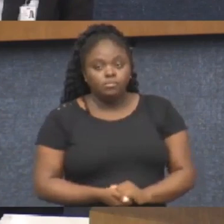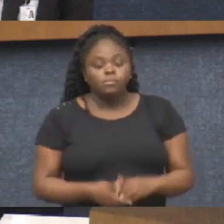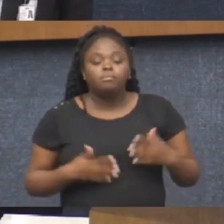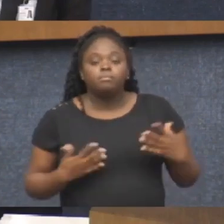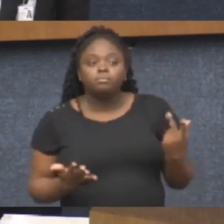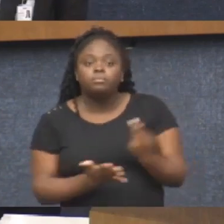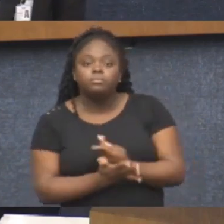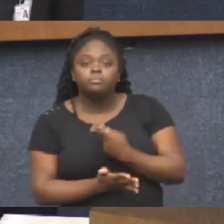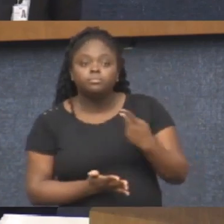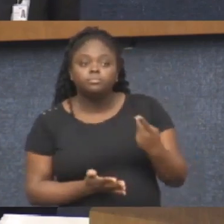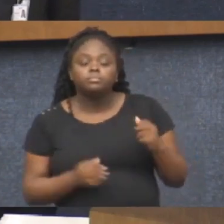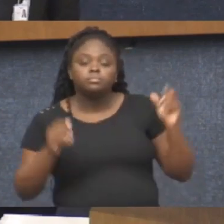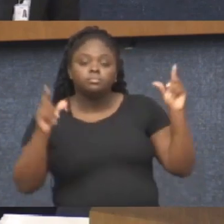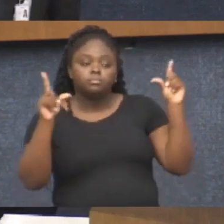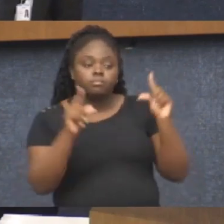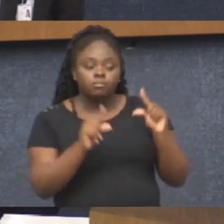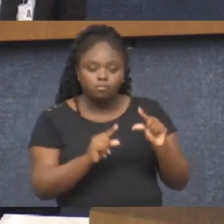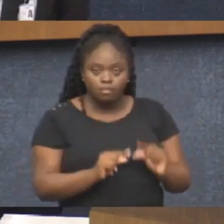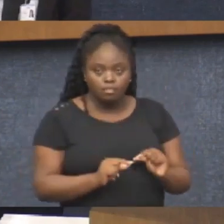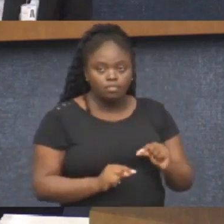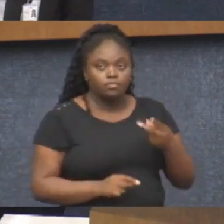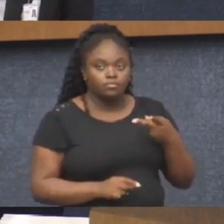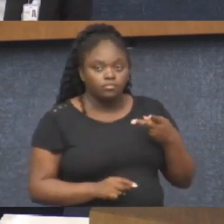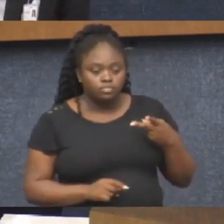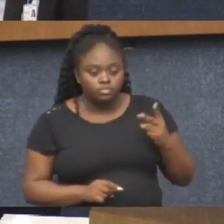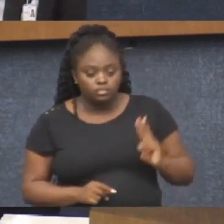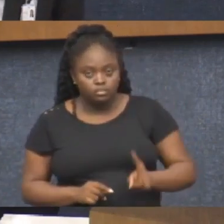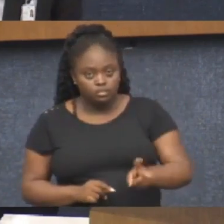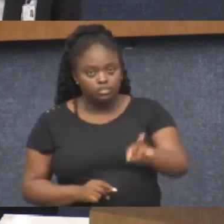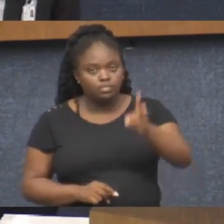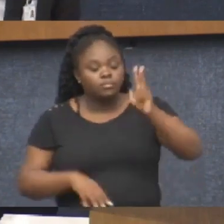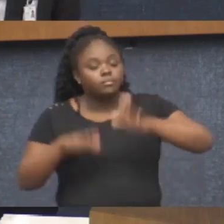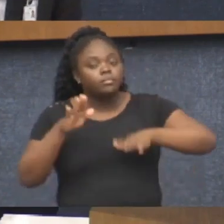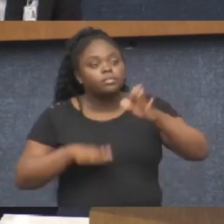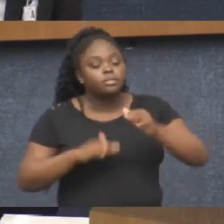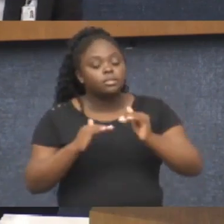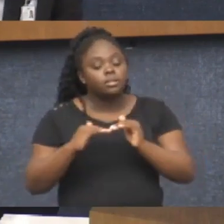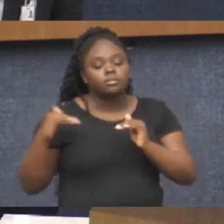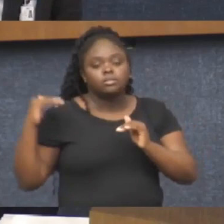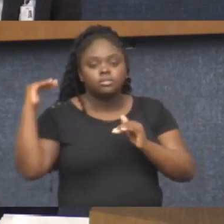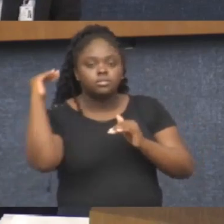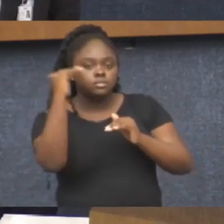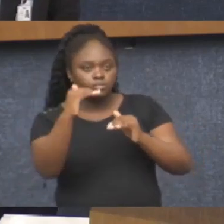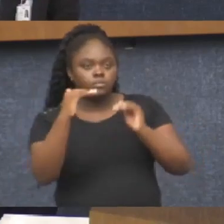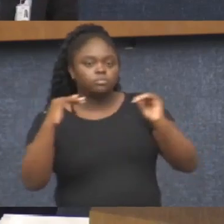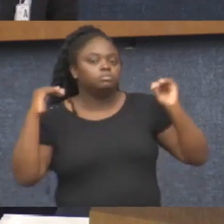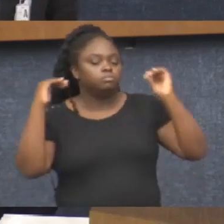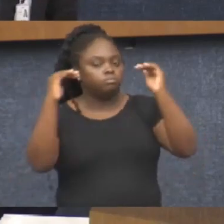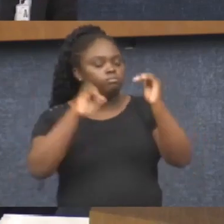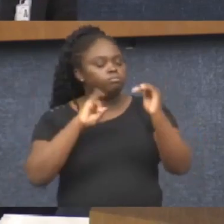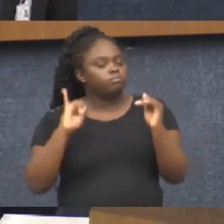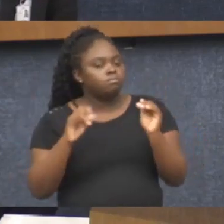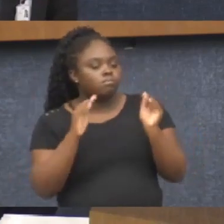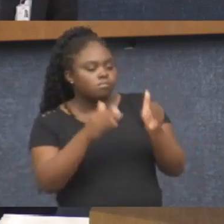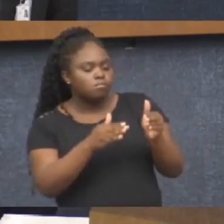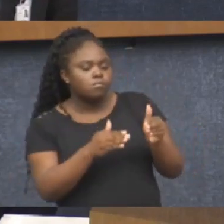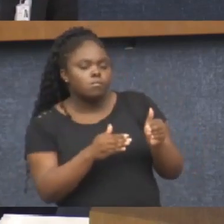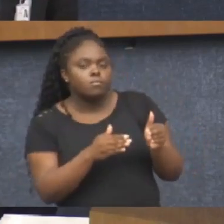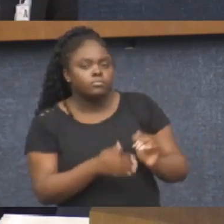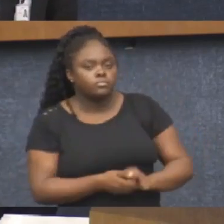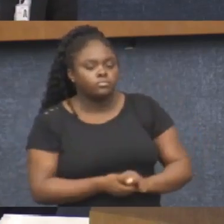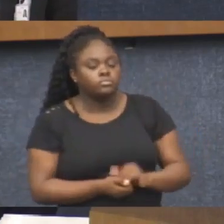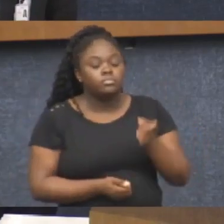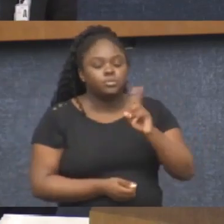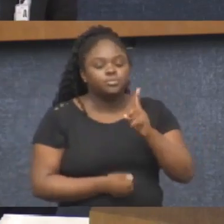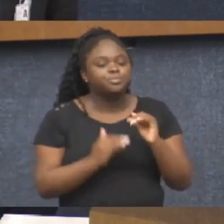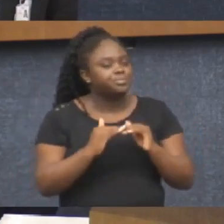Então, o que acontece é a redução pela continuidade, muitas das vezes, ela supera esse aumento se a gente concentrar. Ela não supera, né,